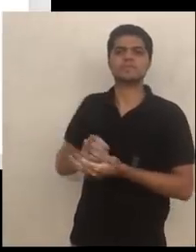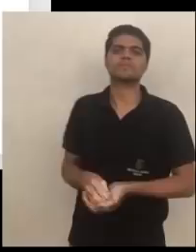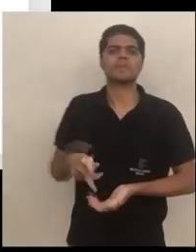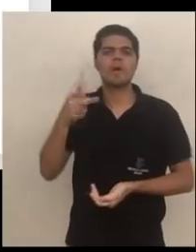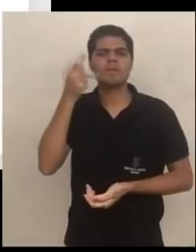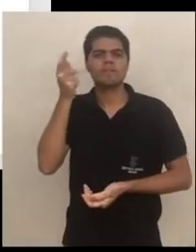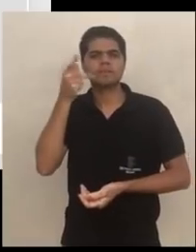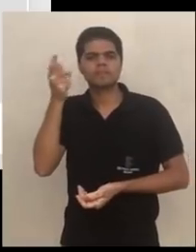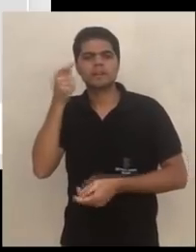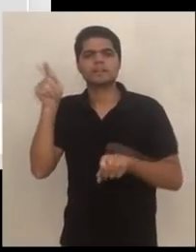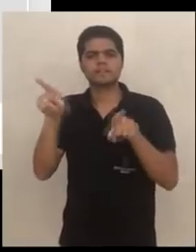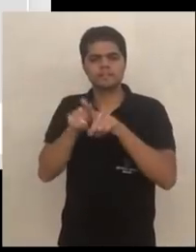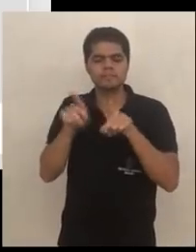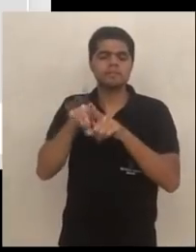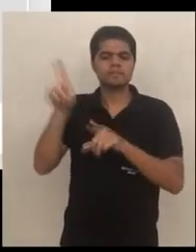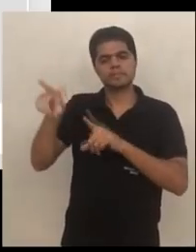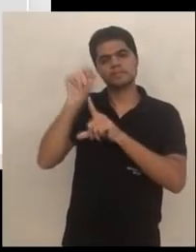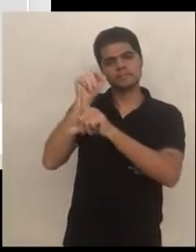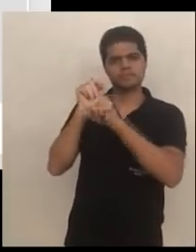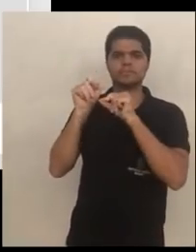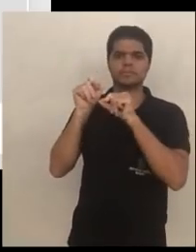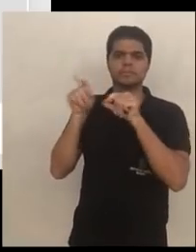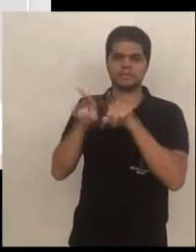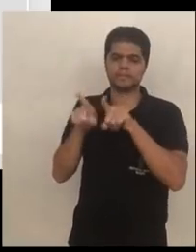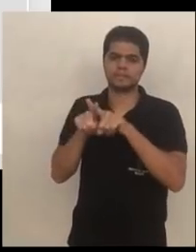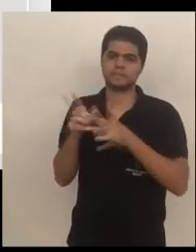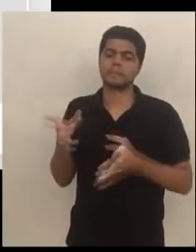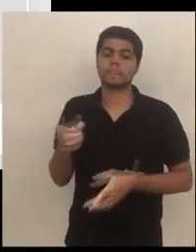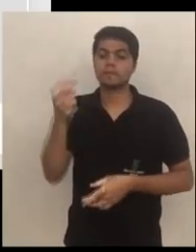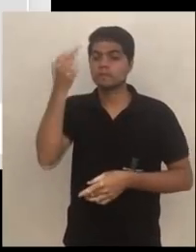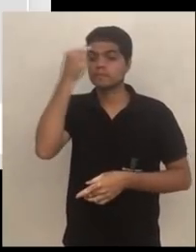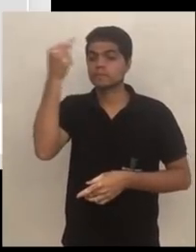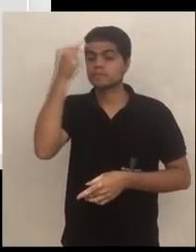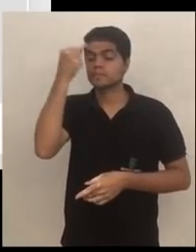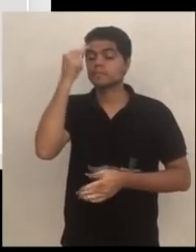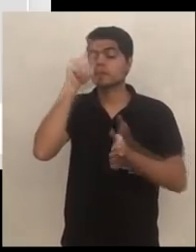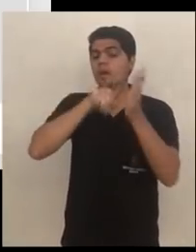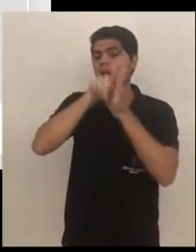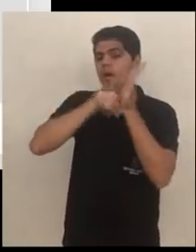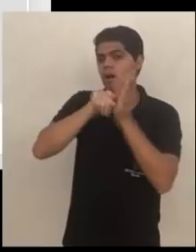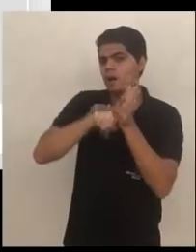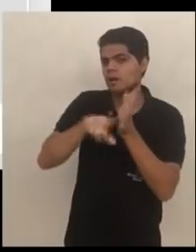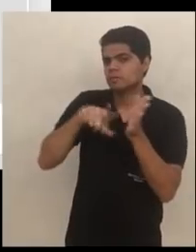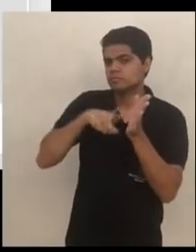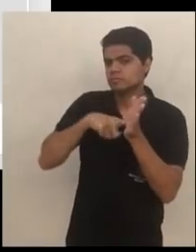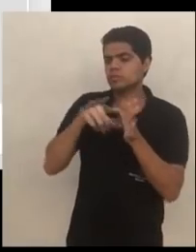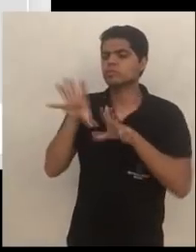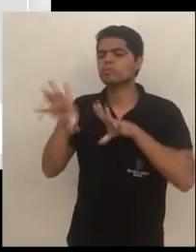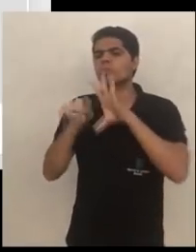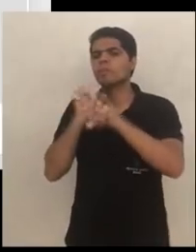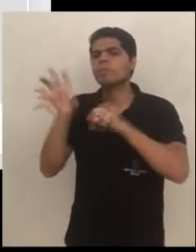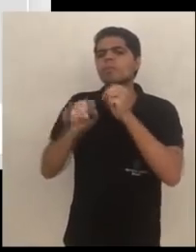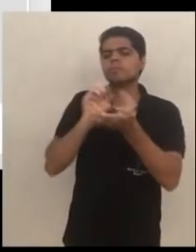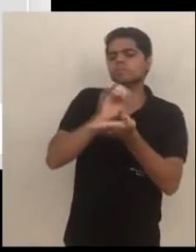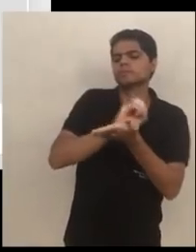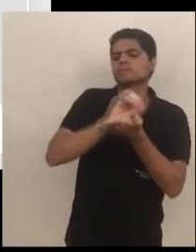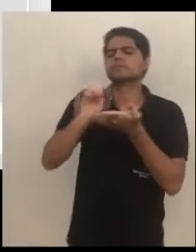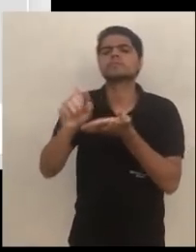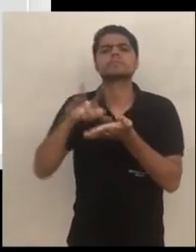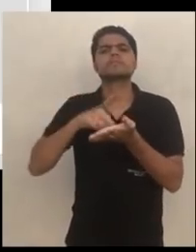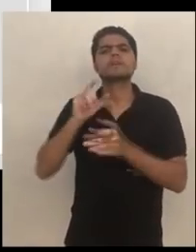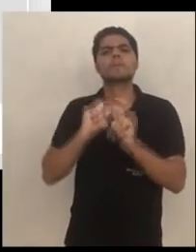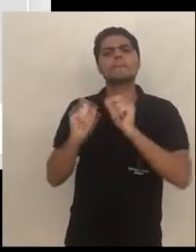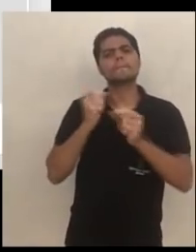nessa amostra, né, que eles fizeram da pesquisa. Para vocês terem ideia, o consumo de produtos orgânicos, então,